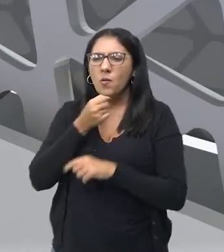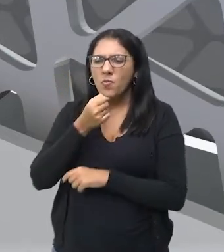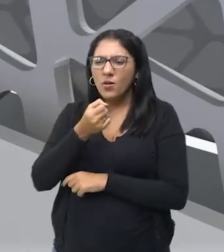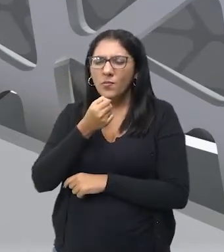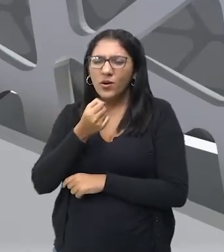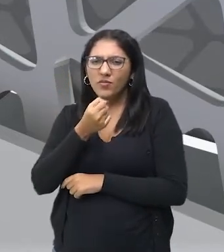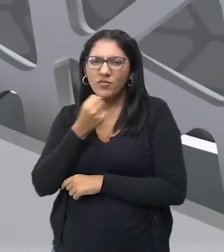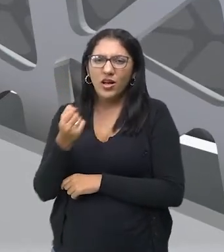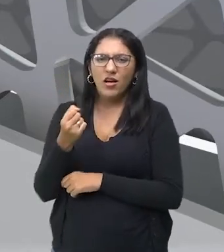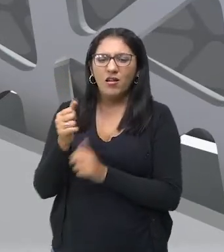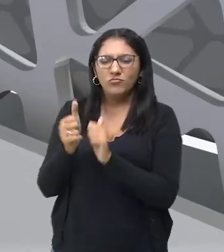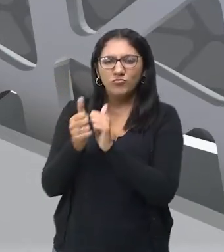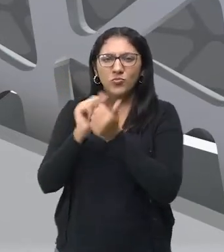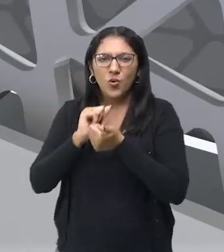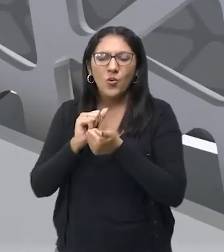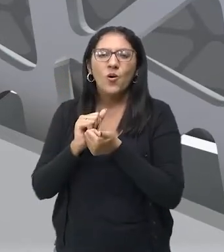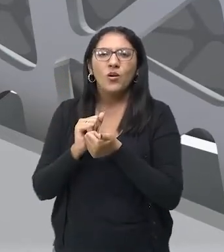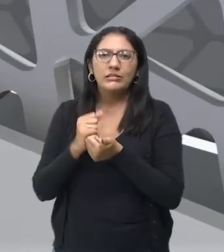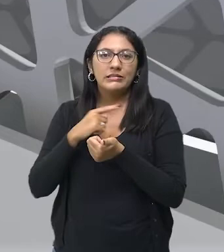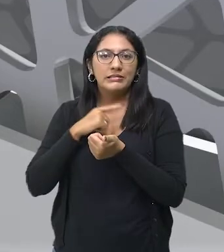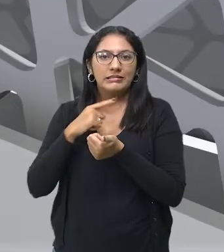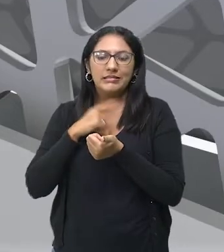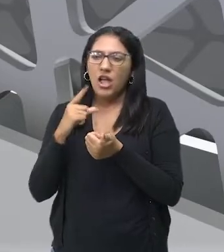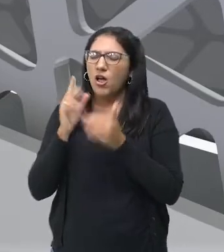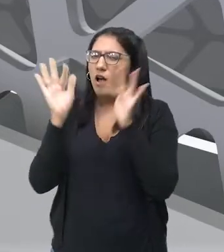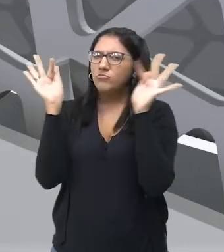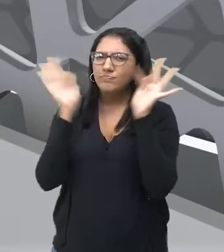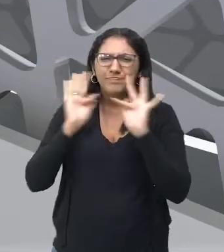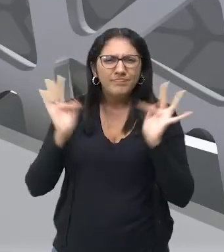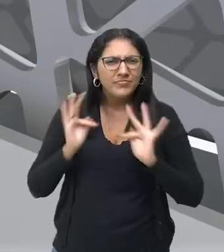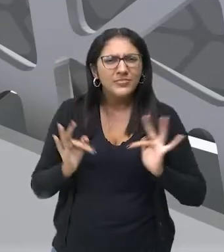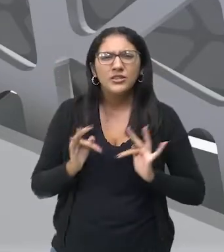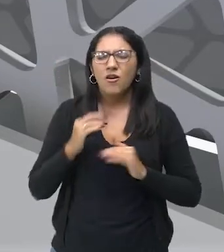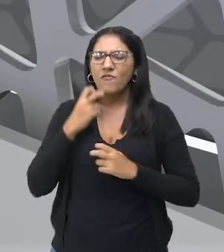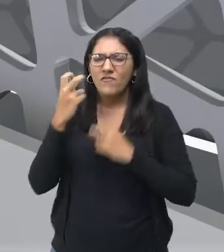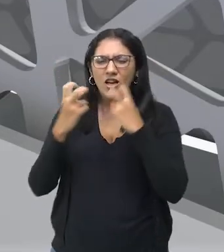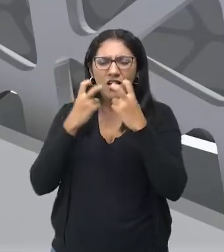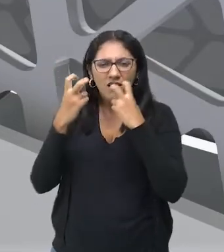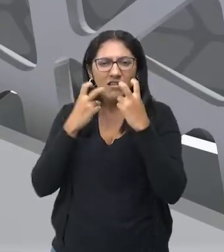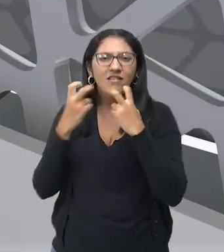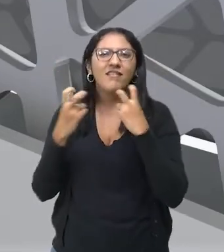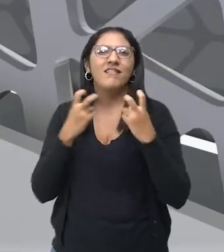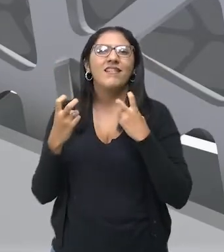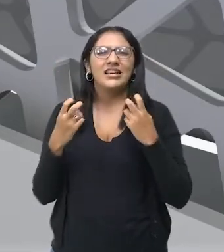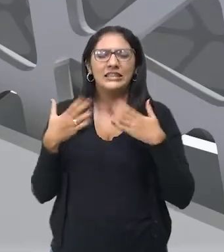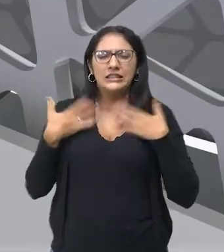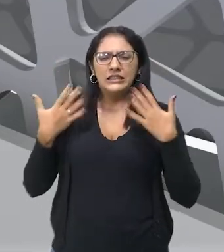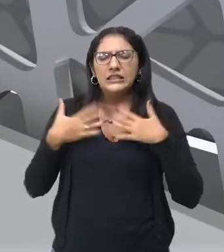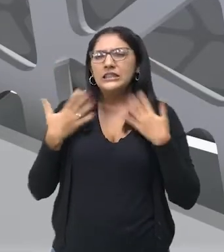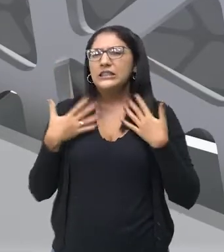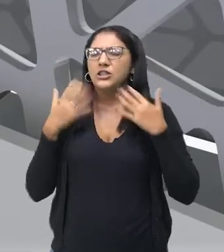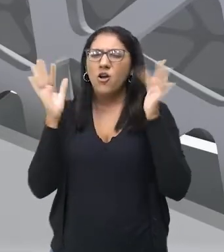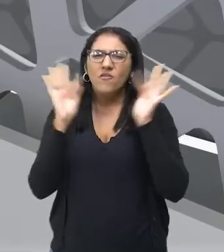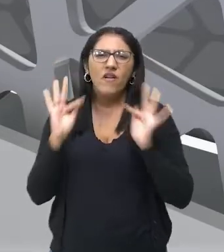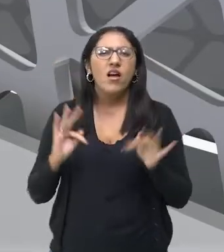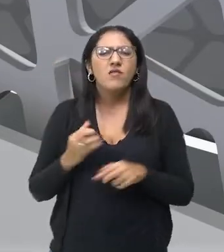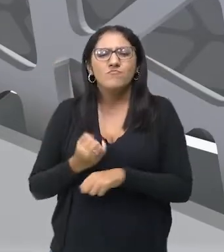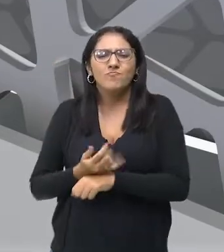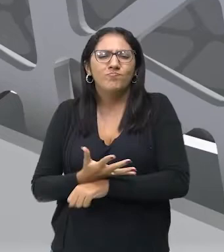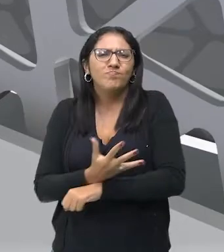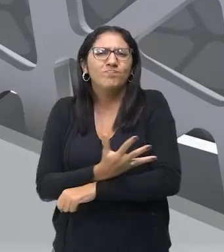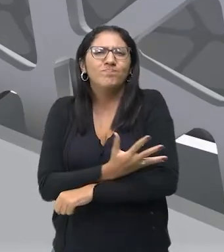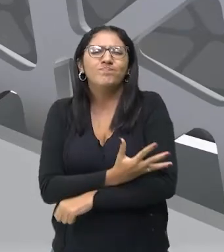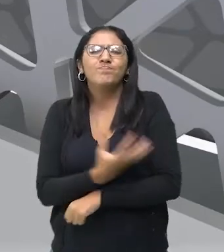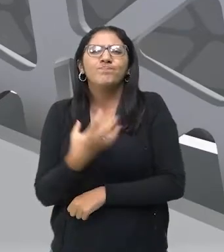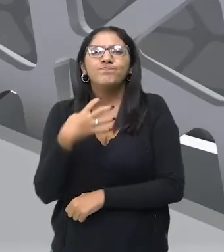dos eventos esportivos, serem aí extremamente passionais, carregadas de emoção, né? Os